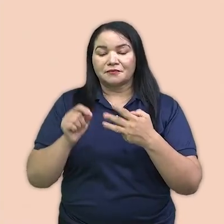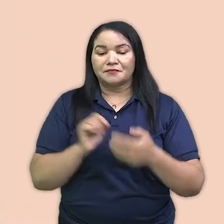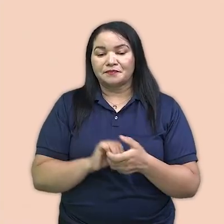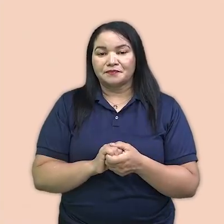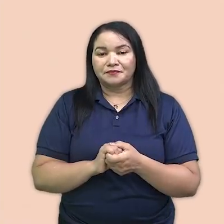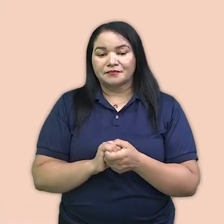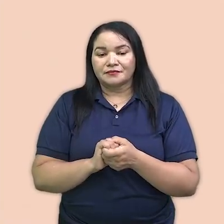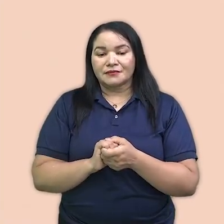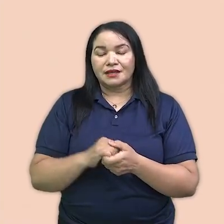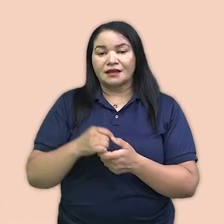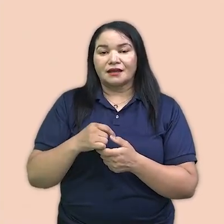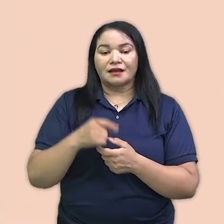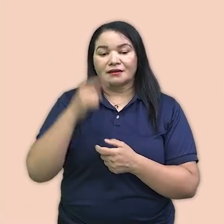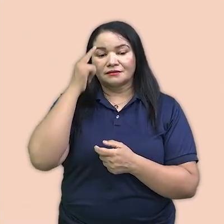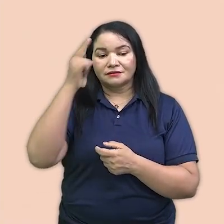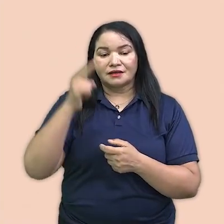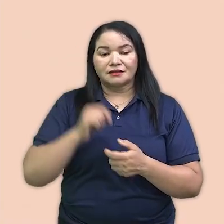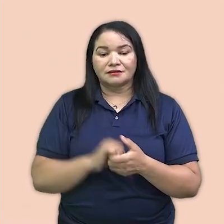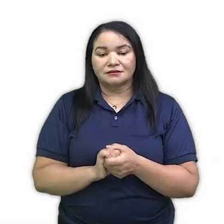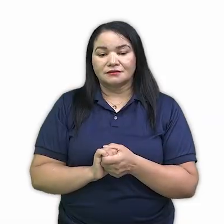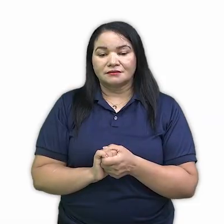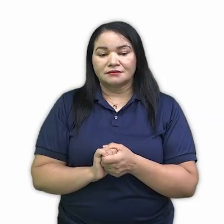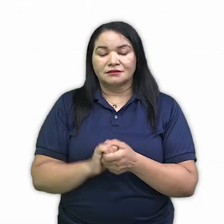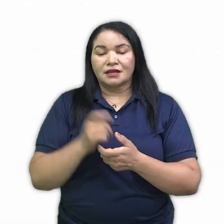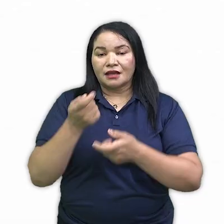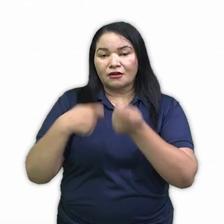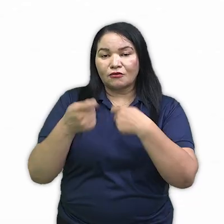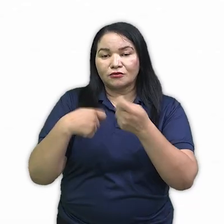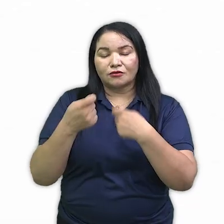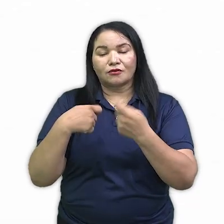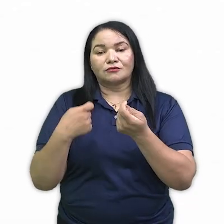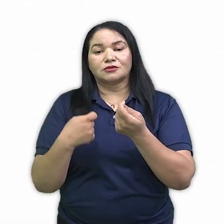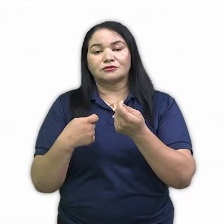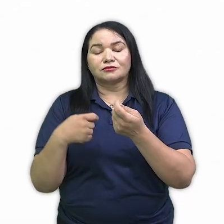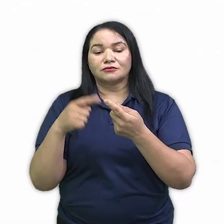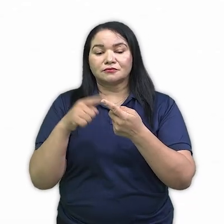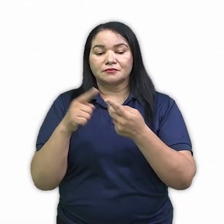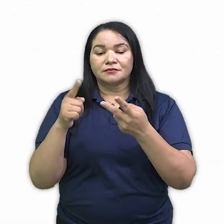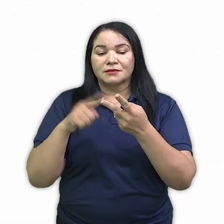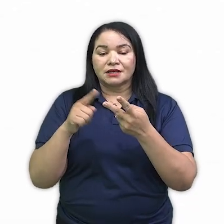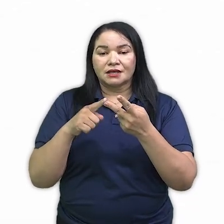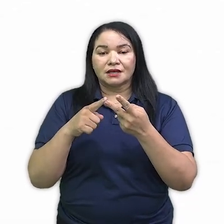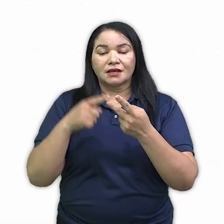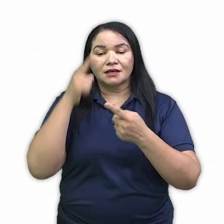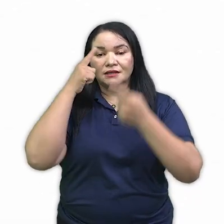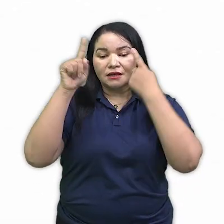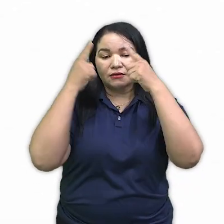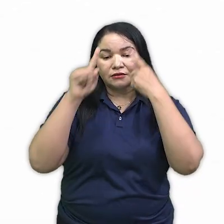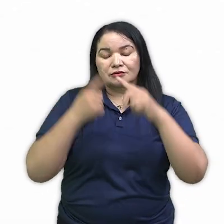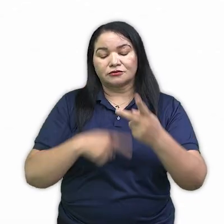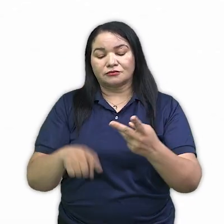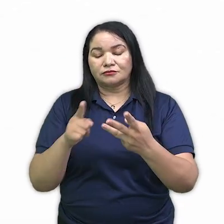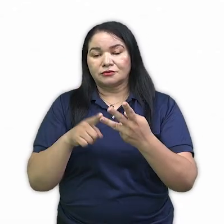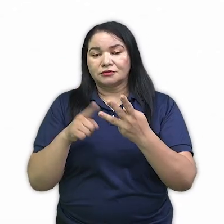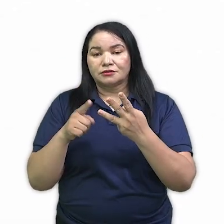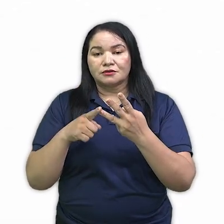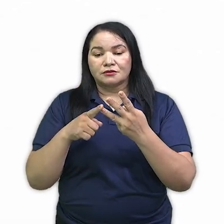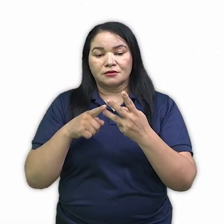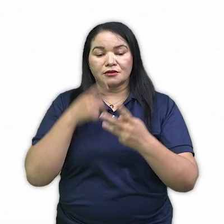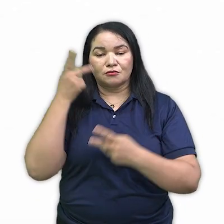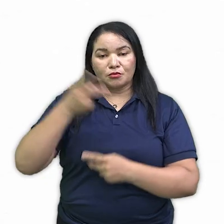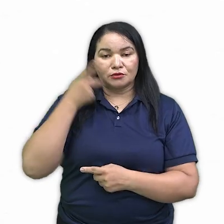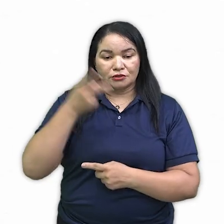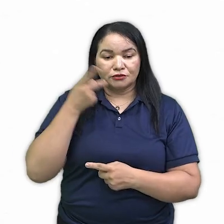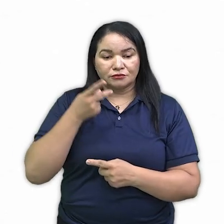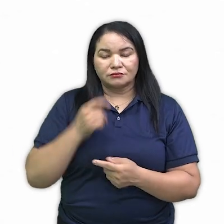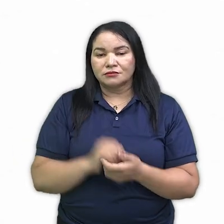nós, vamos ver aí, a ideia dos poderes econômico, ideológico e